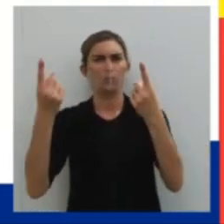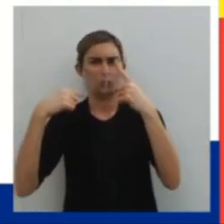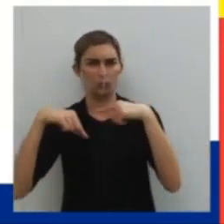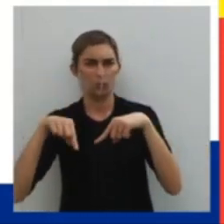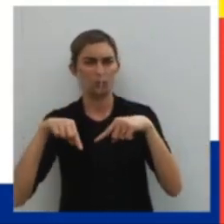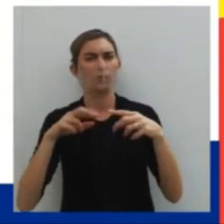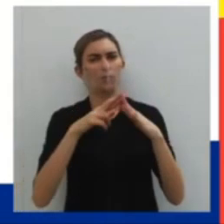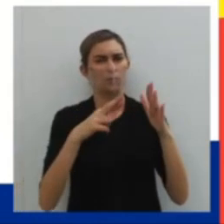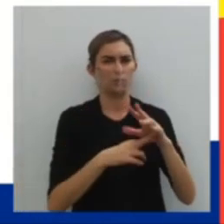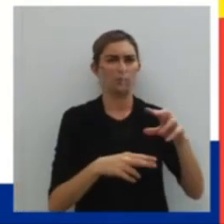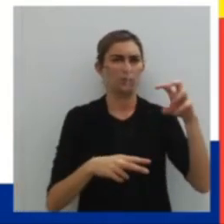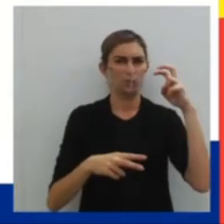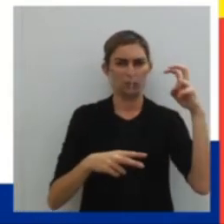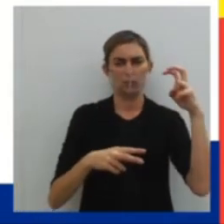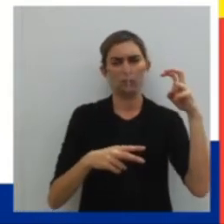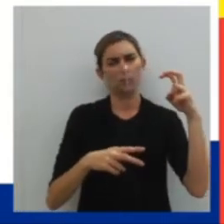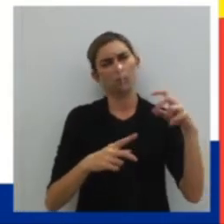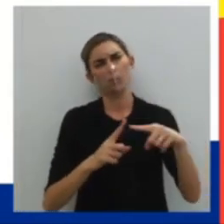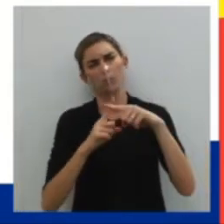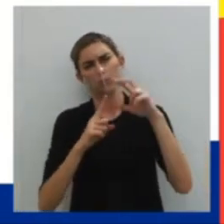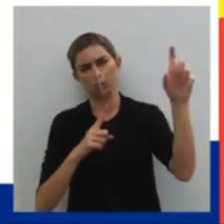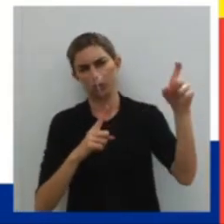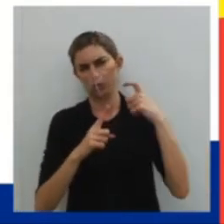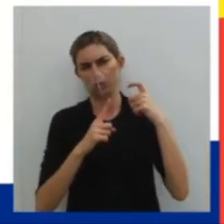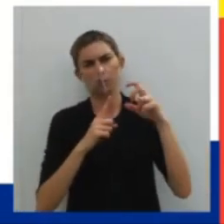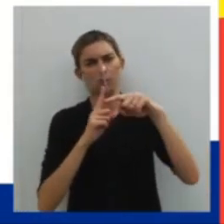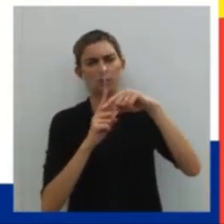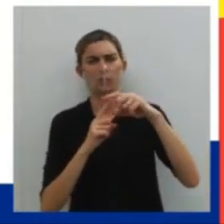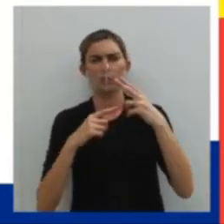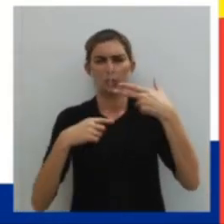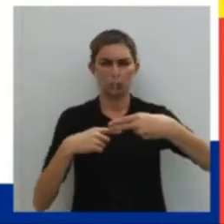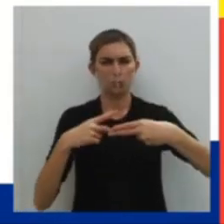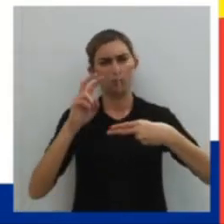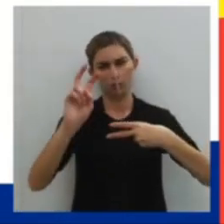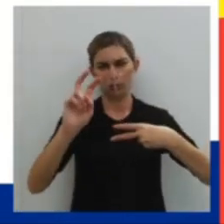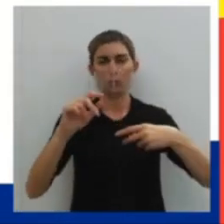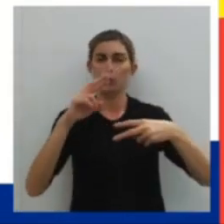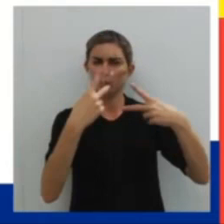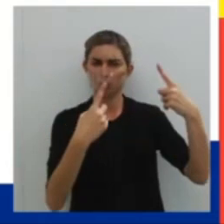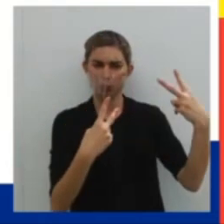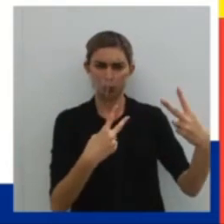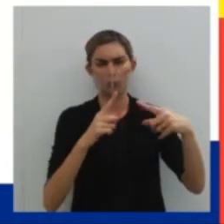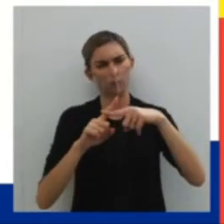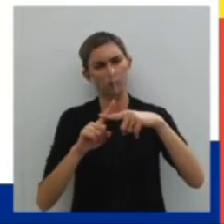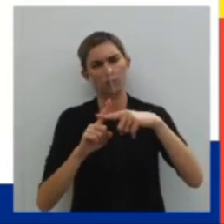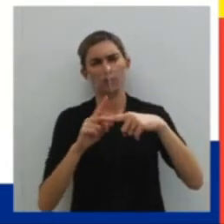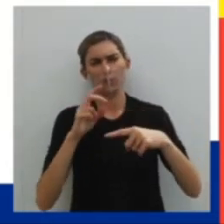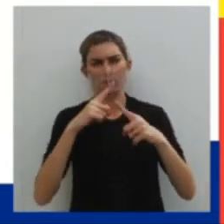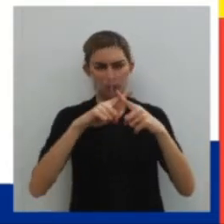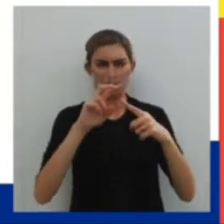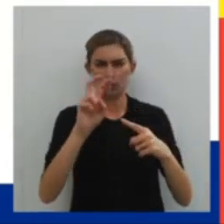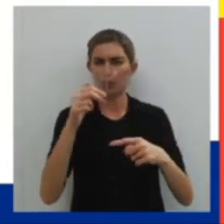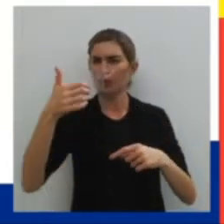conta da nossa regra. Se eu pensar no x igual a 5, olha o que acontece. 2 vezes 5, 10, menos 4,